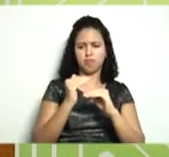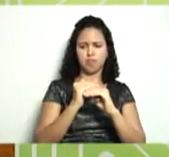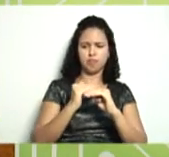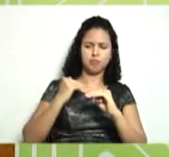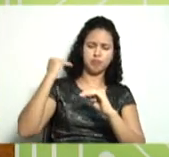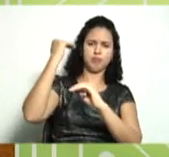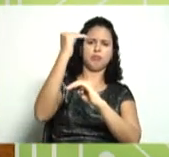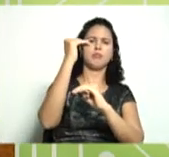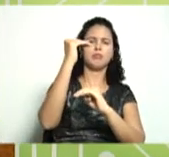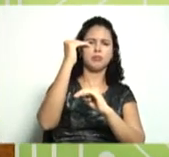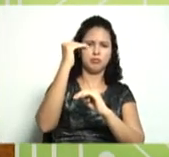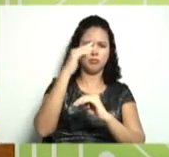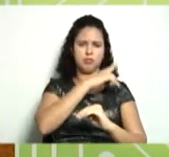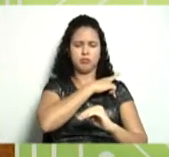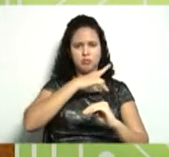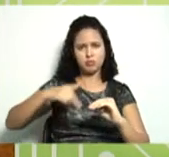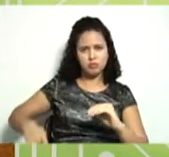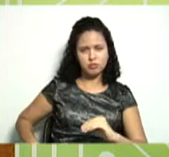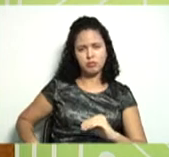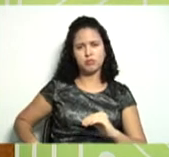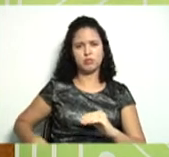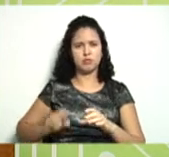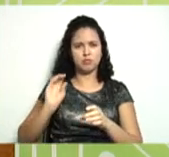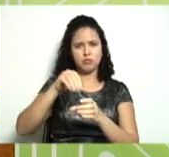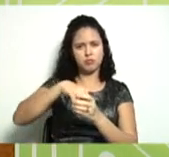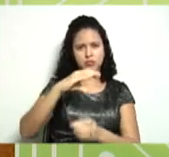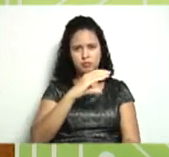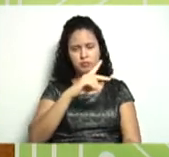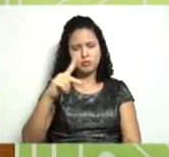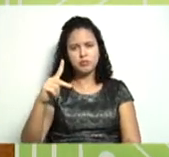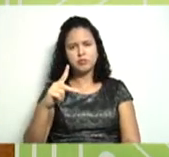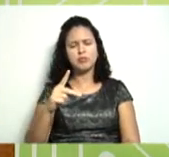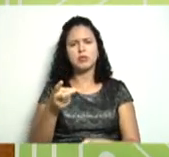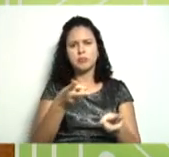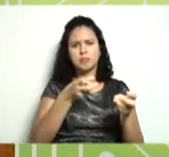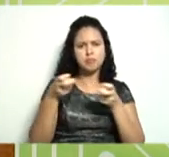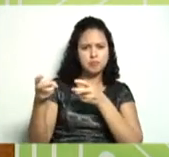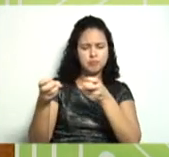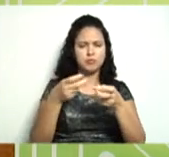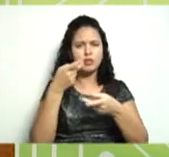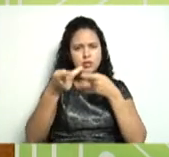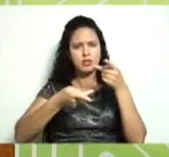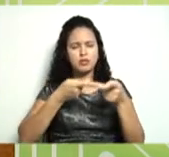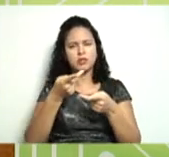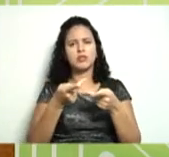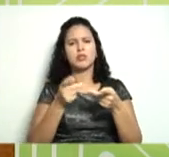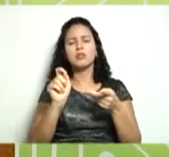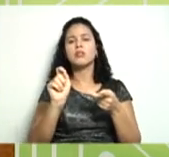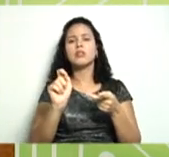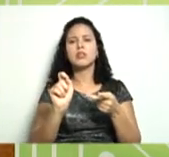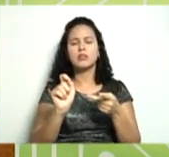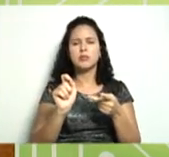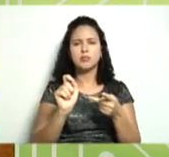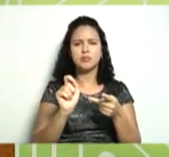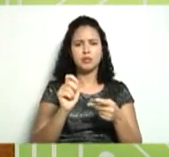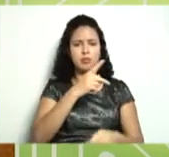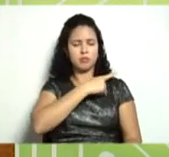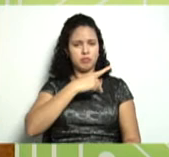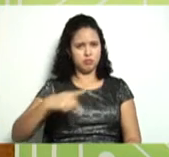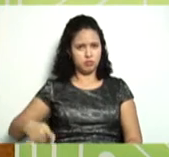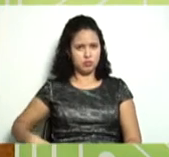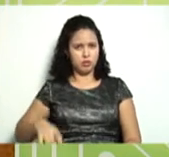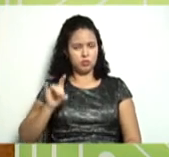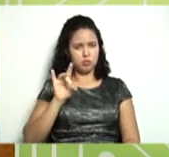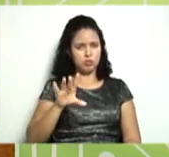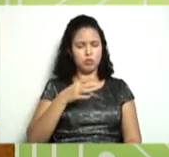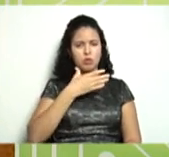maior cargo dentro de uma cooperativa. E a gente observou também, através da fala dela, que quem está como presidente não precisa